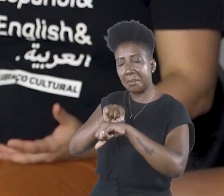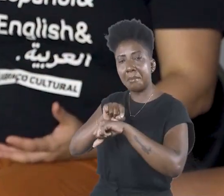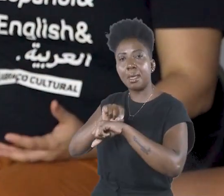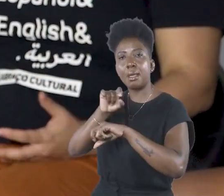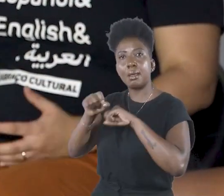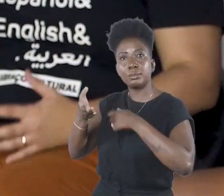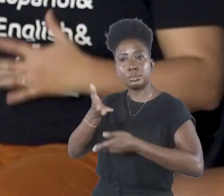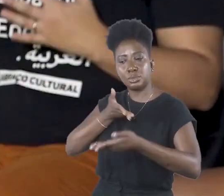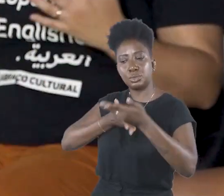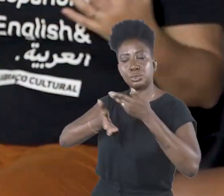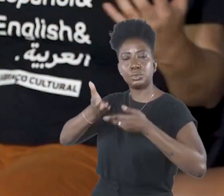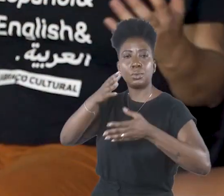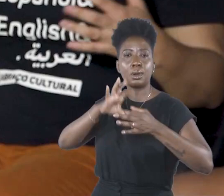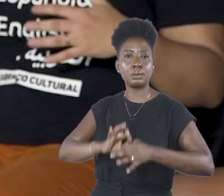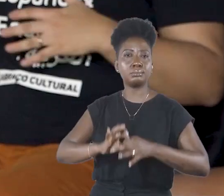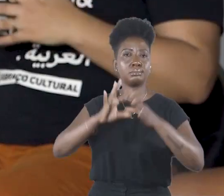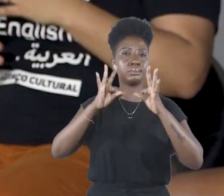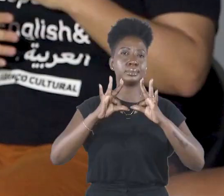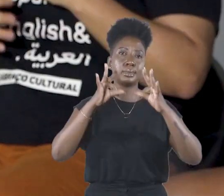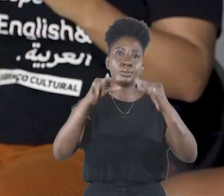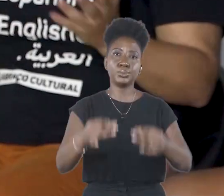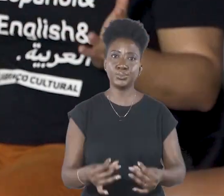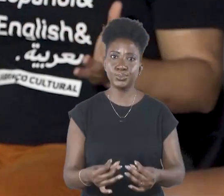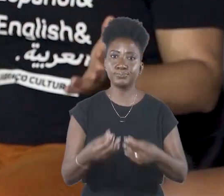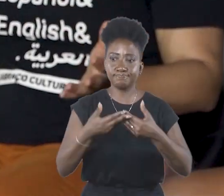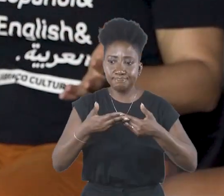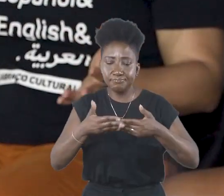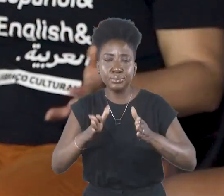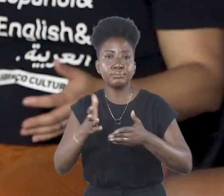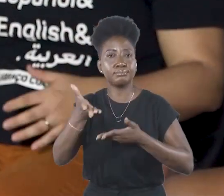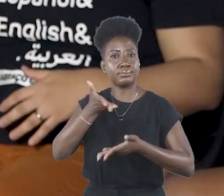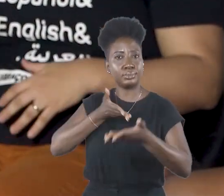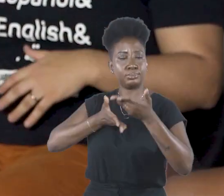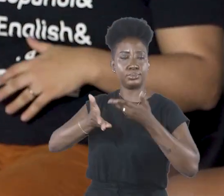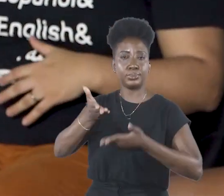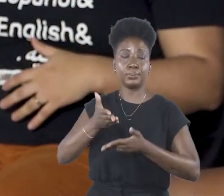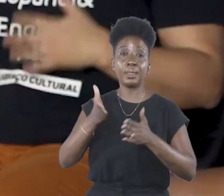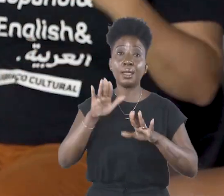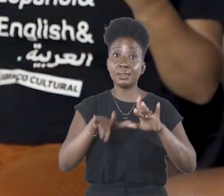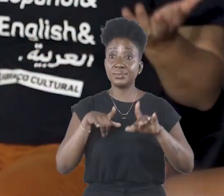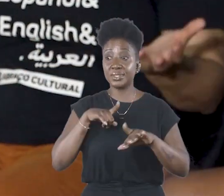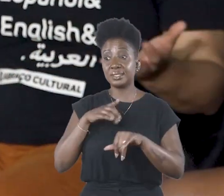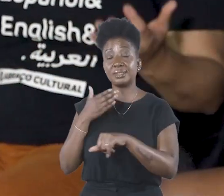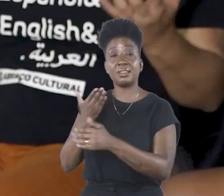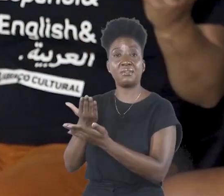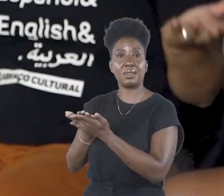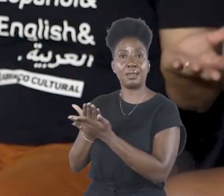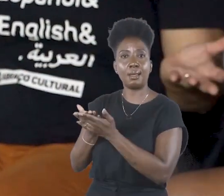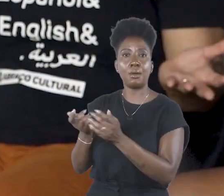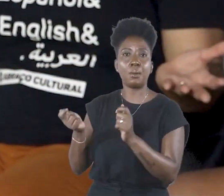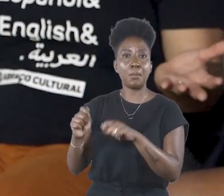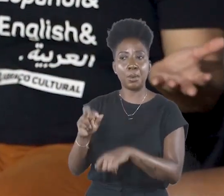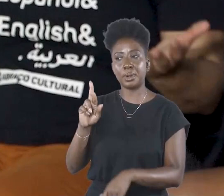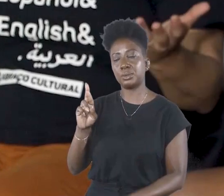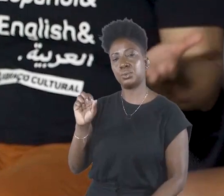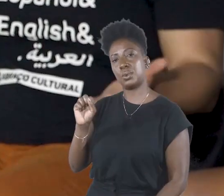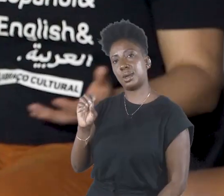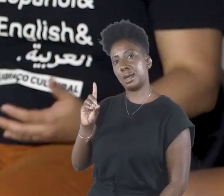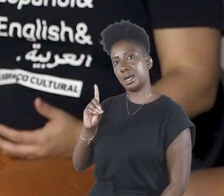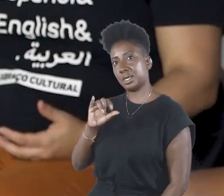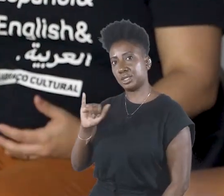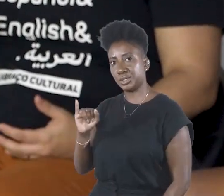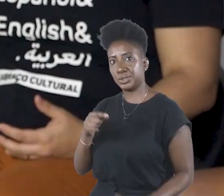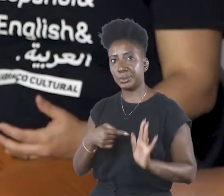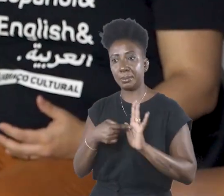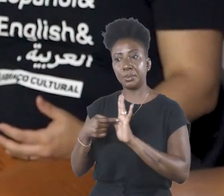mas a gente tem também momentos de troca em que a gente abre esse espaço para todo mundo. Então, a gente já teve muitas das aulas, por exemplo, conduzidas